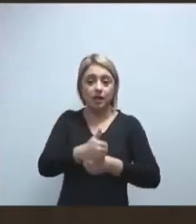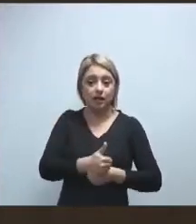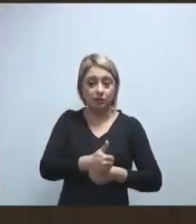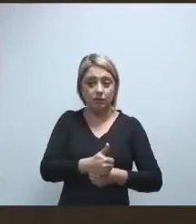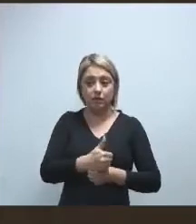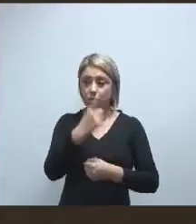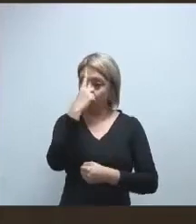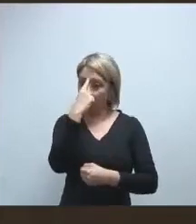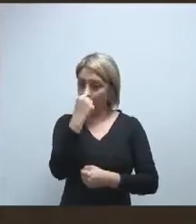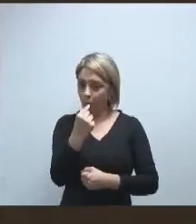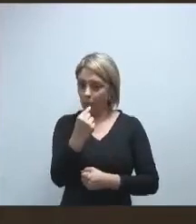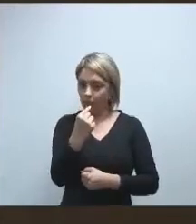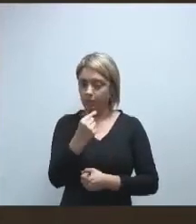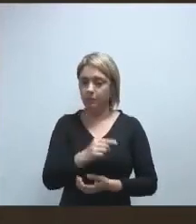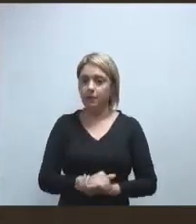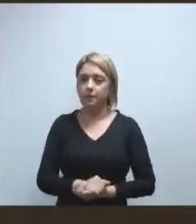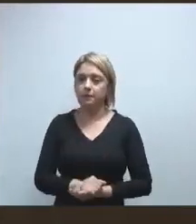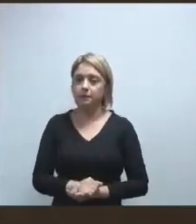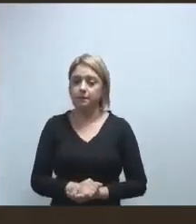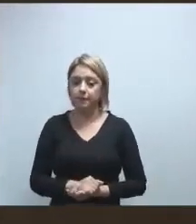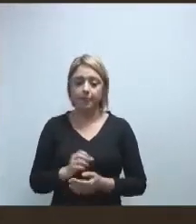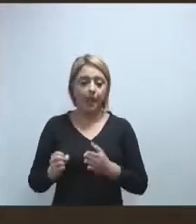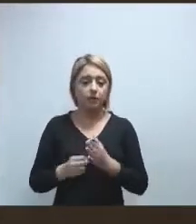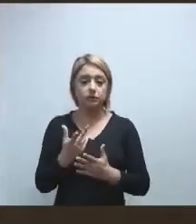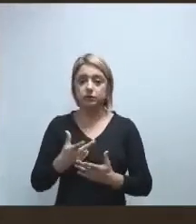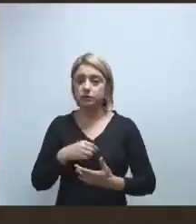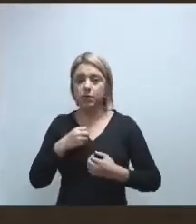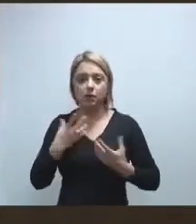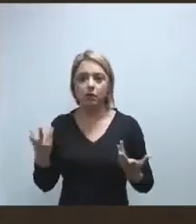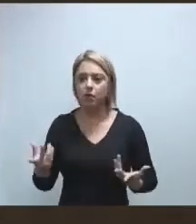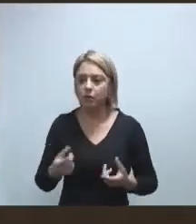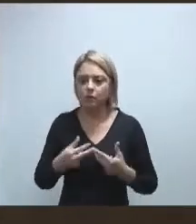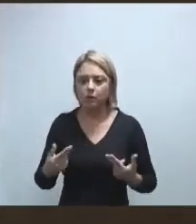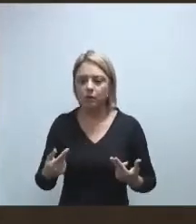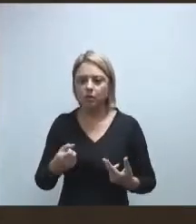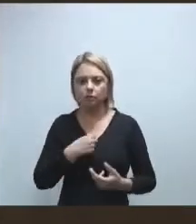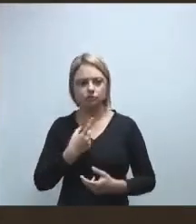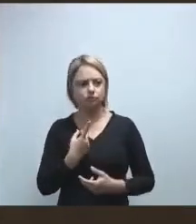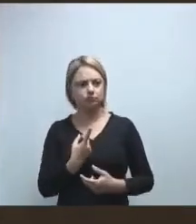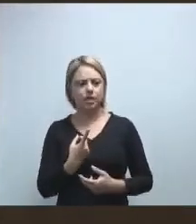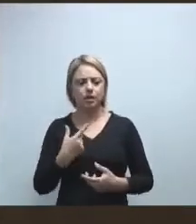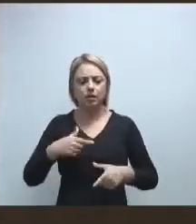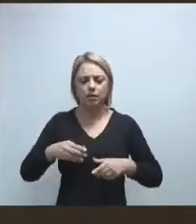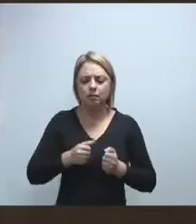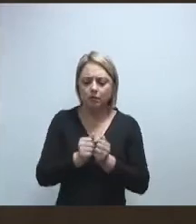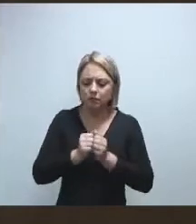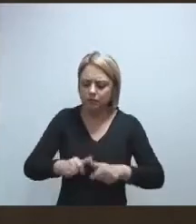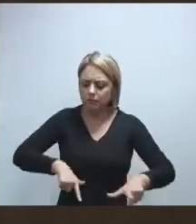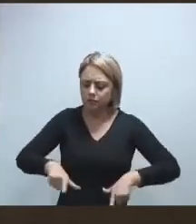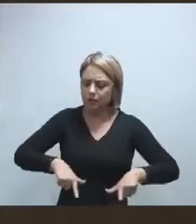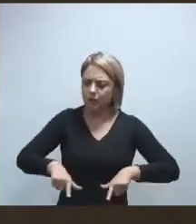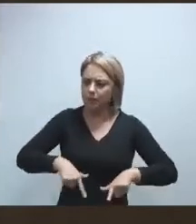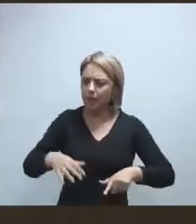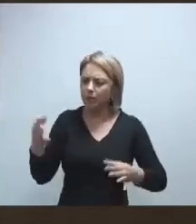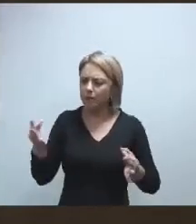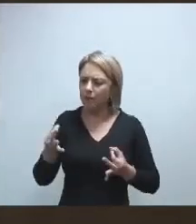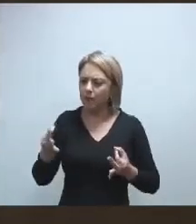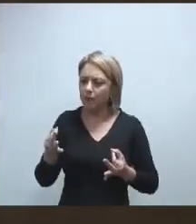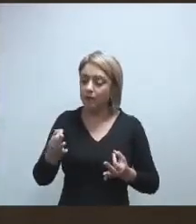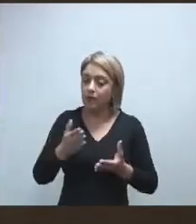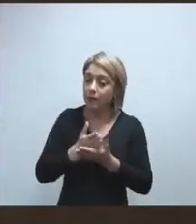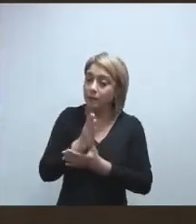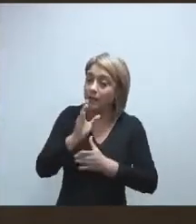alckmin aí aconteceu algo inédito como nós fizemos um trabalho muito bem feito ea passar a